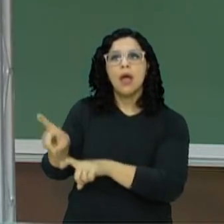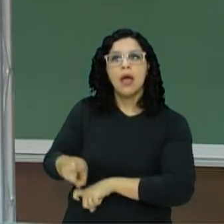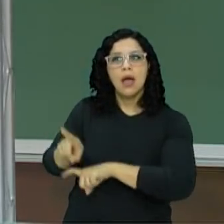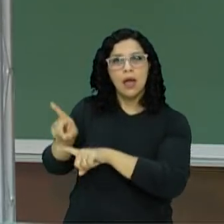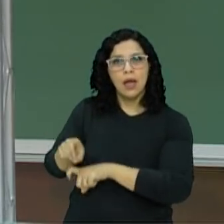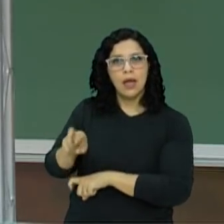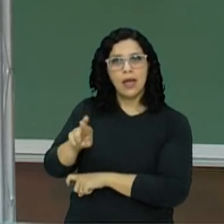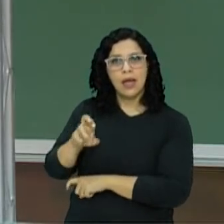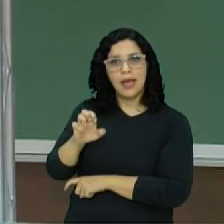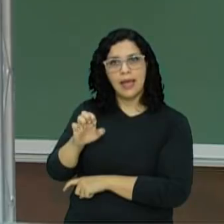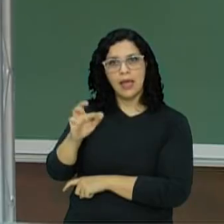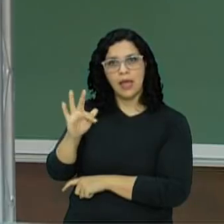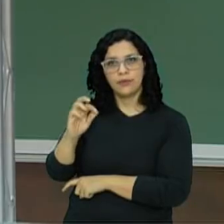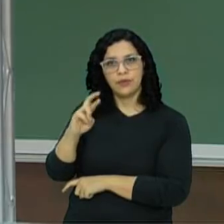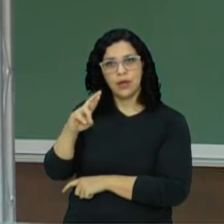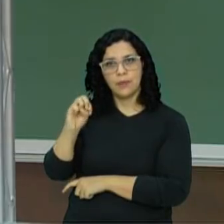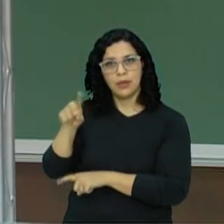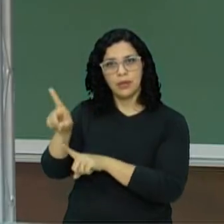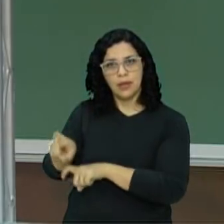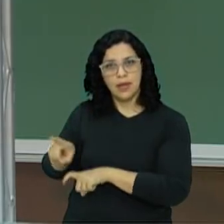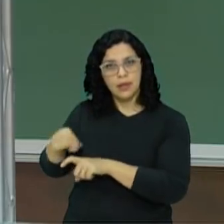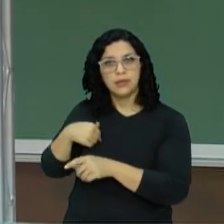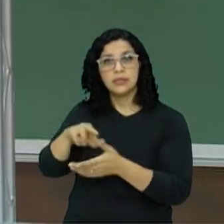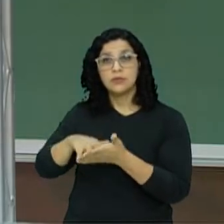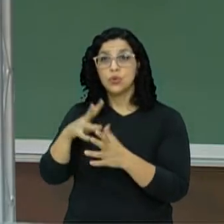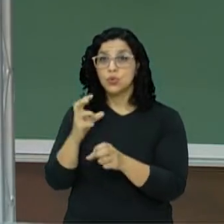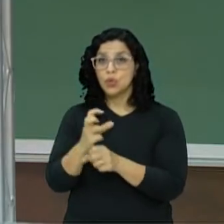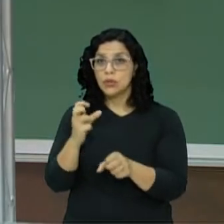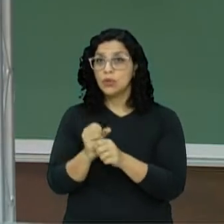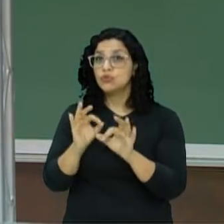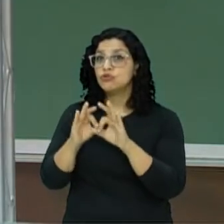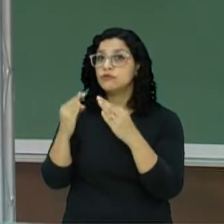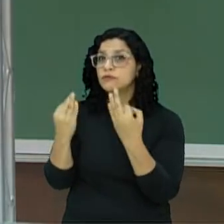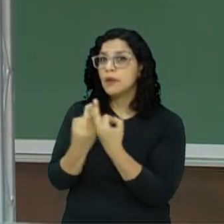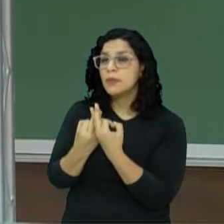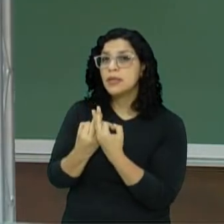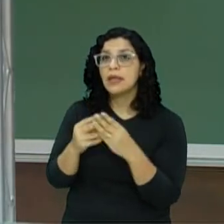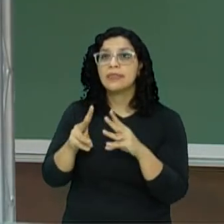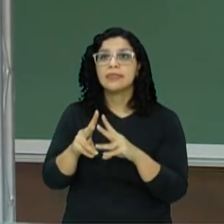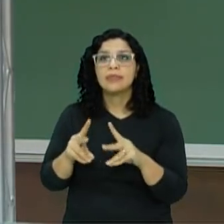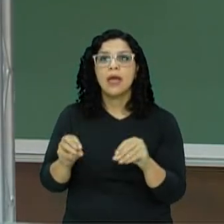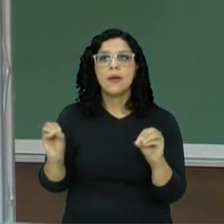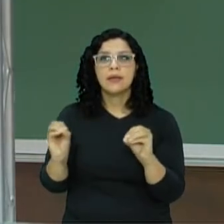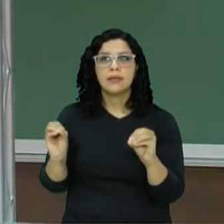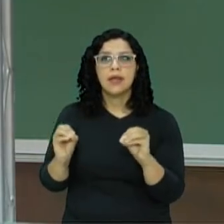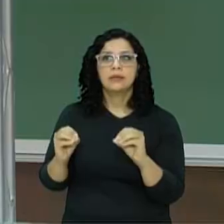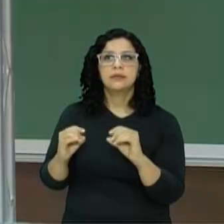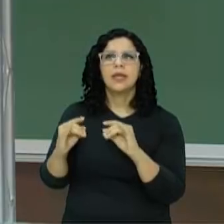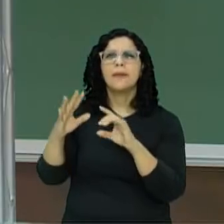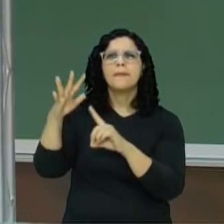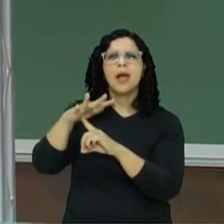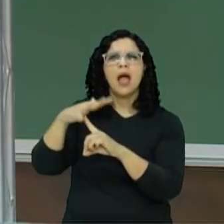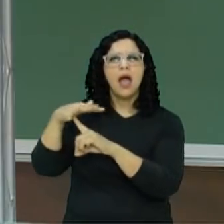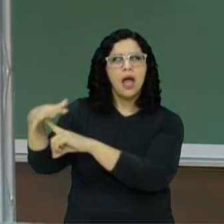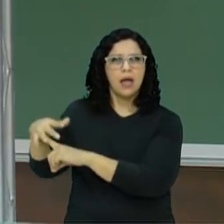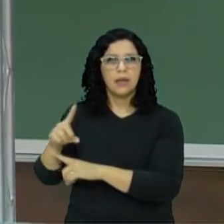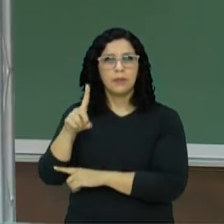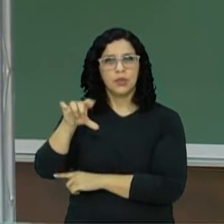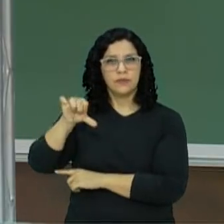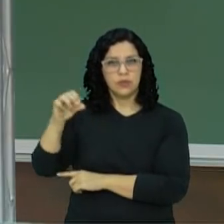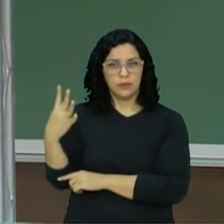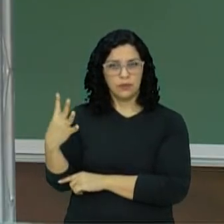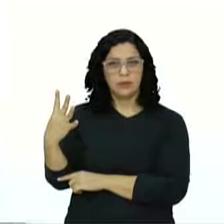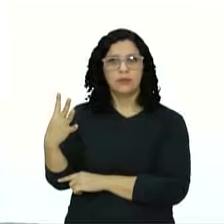item aí do governo Fernando Henrique Cardoso. O total de famílias sem terra assentadas em